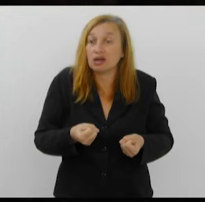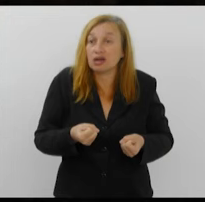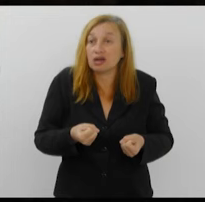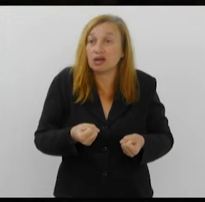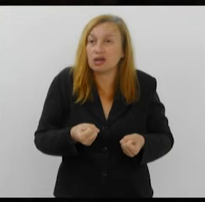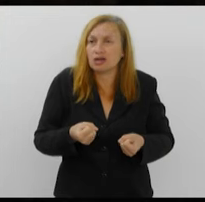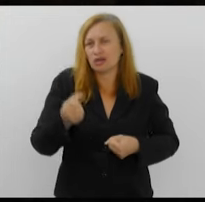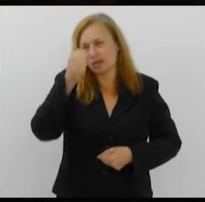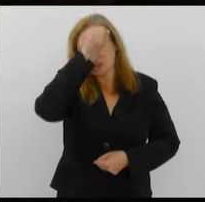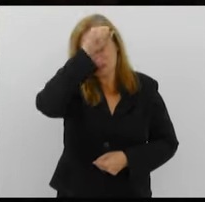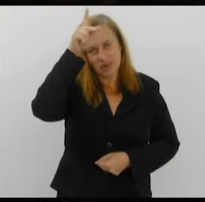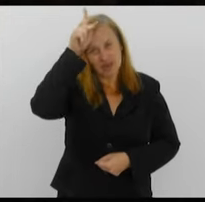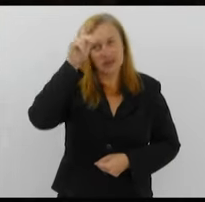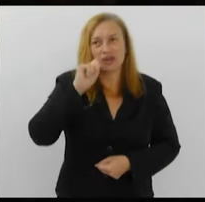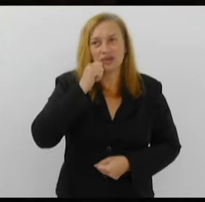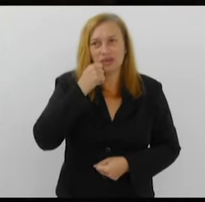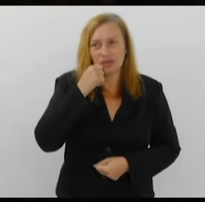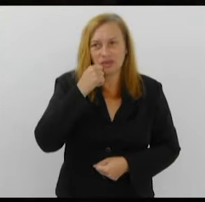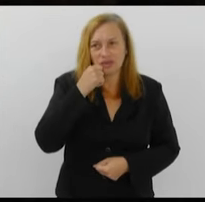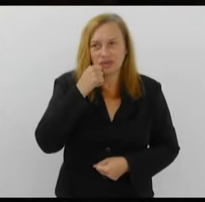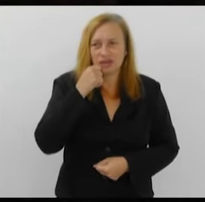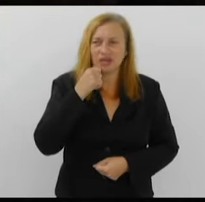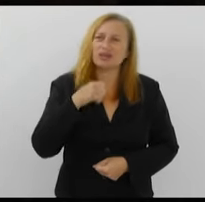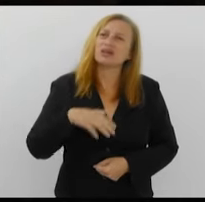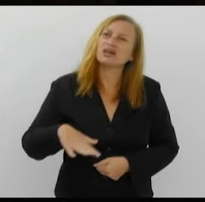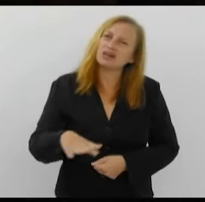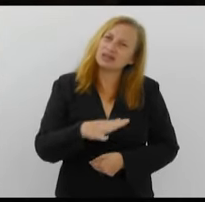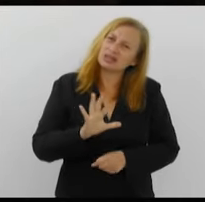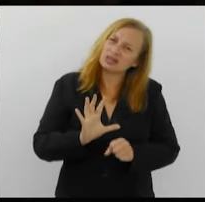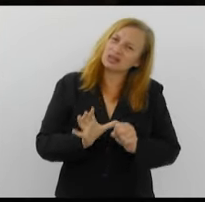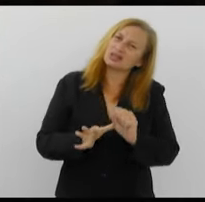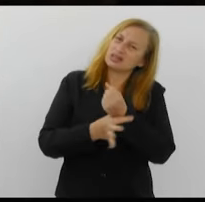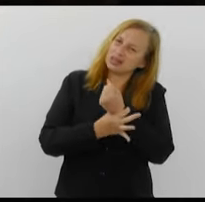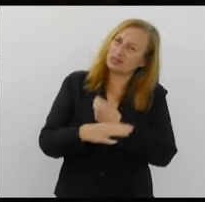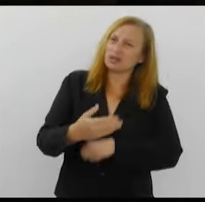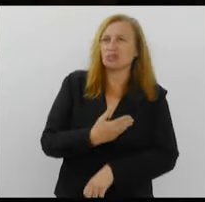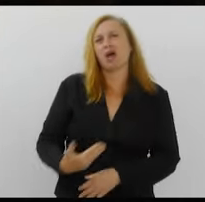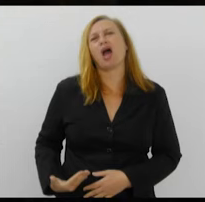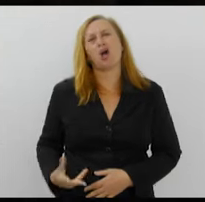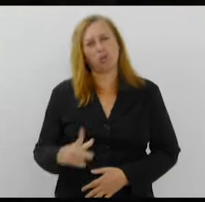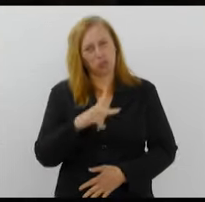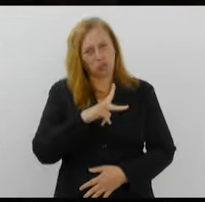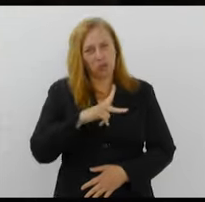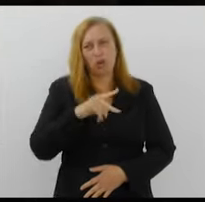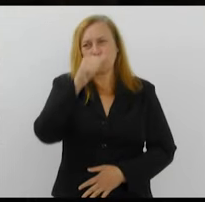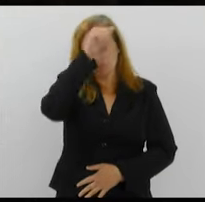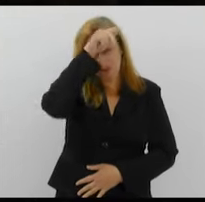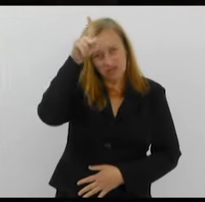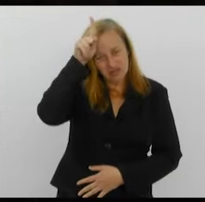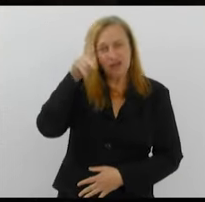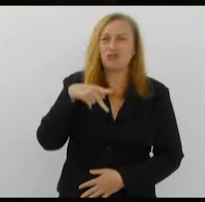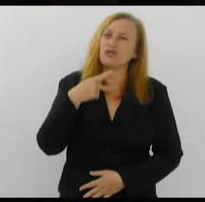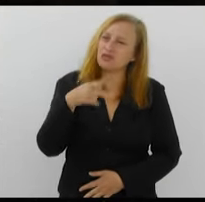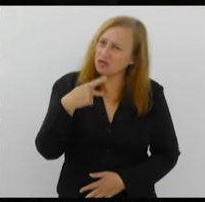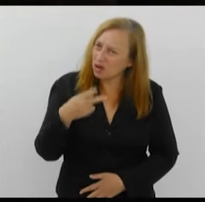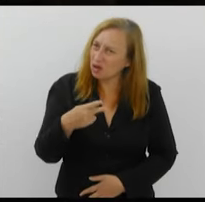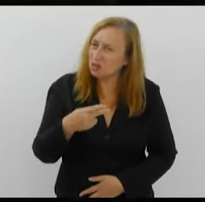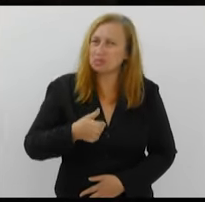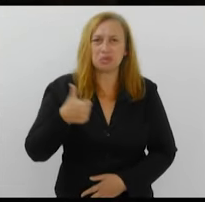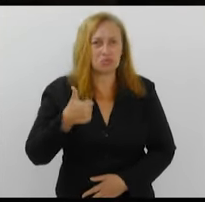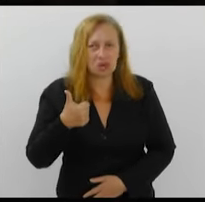o prefeito Eduardo Paes na seara da segurança pública. Ora, o próprio prefeito disse em alto e bom som, em primeiro